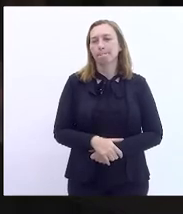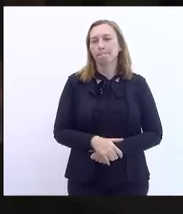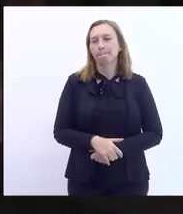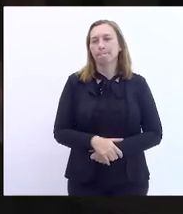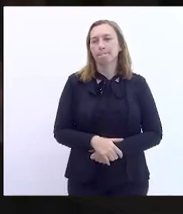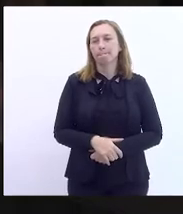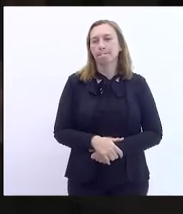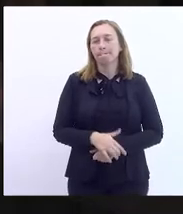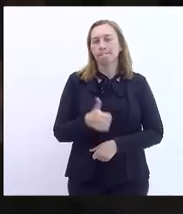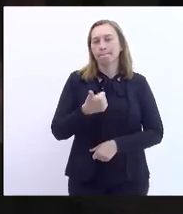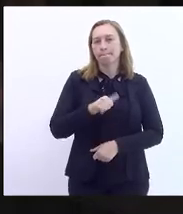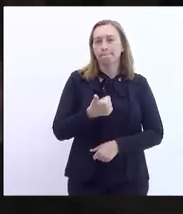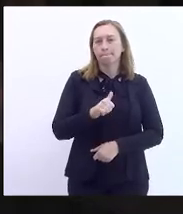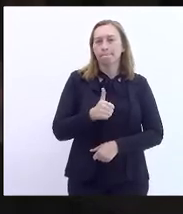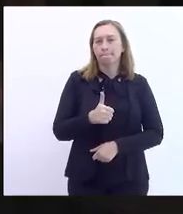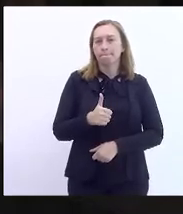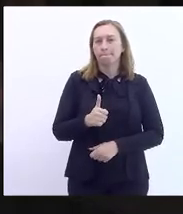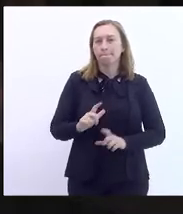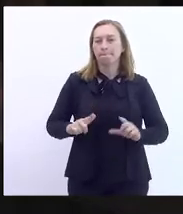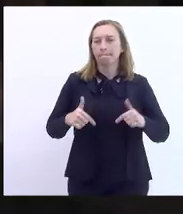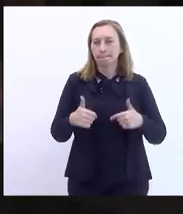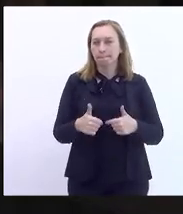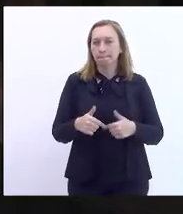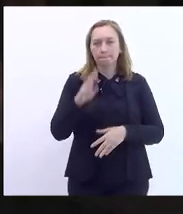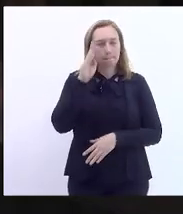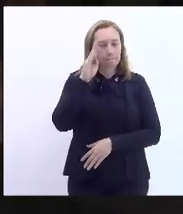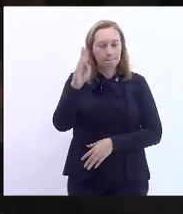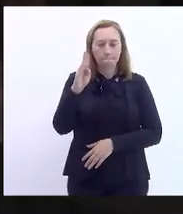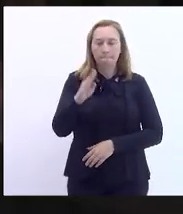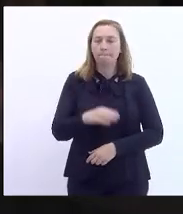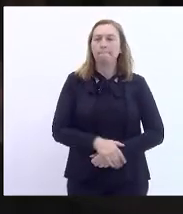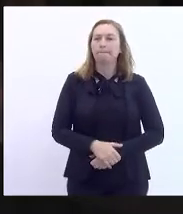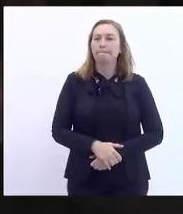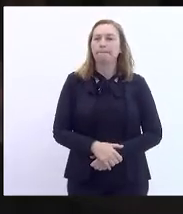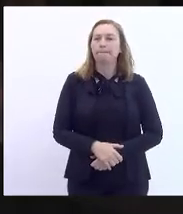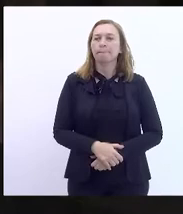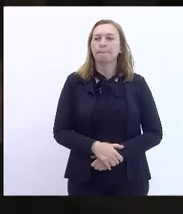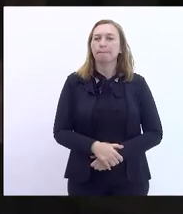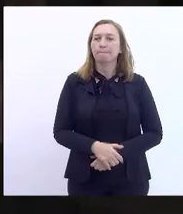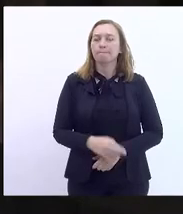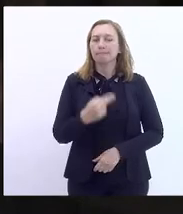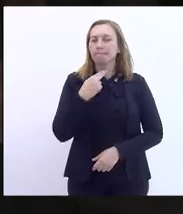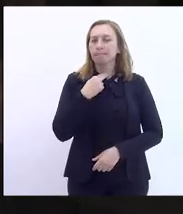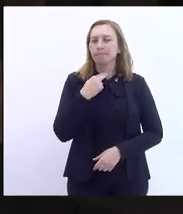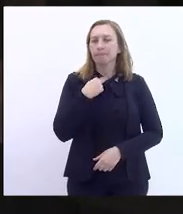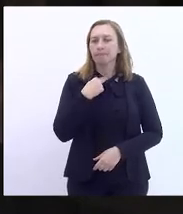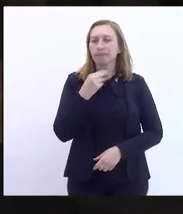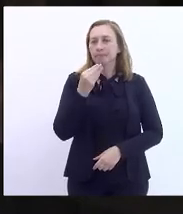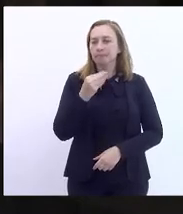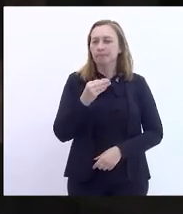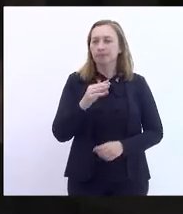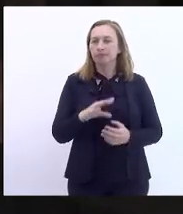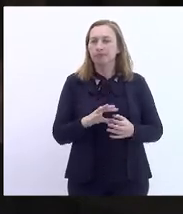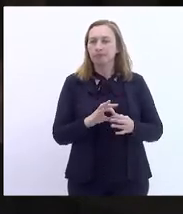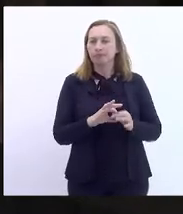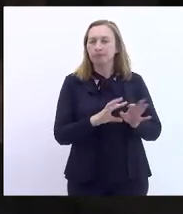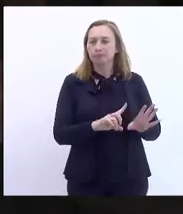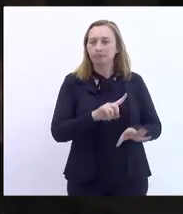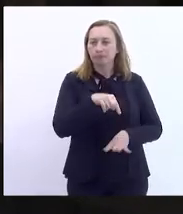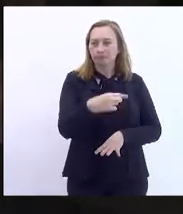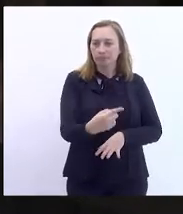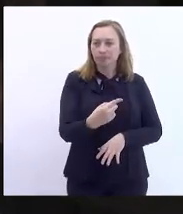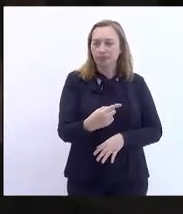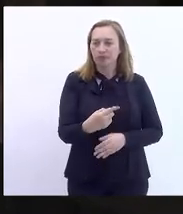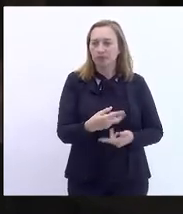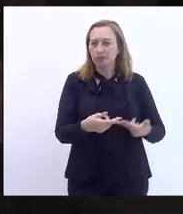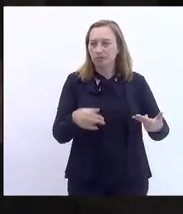apontaram 11 pontos de atuação prioritária e daquilo que não pode ser Deixado Para depois digamos assim meio